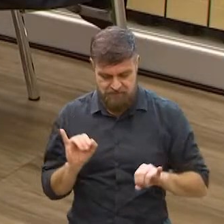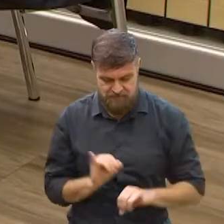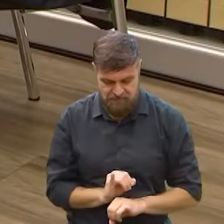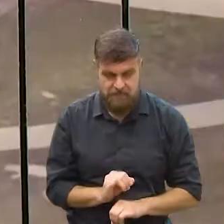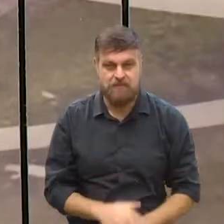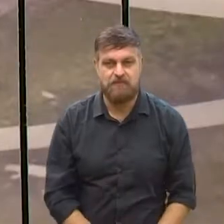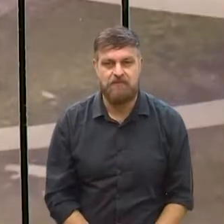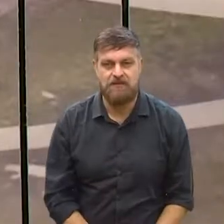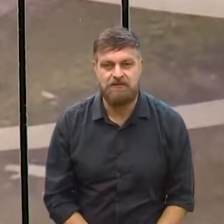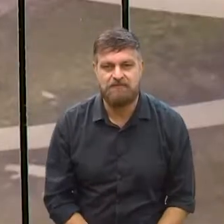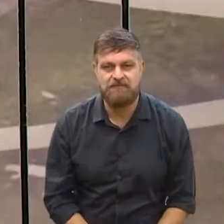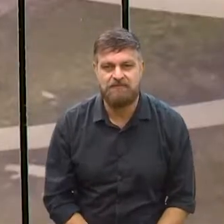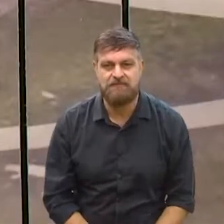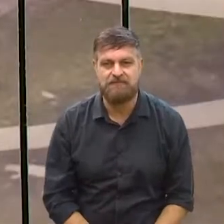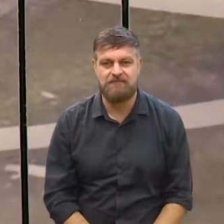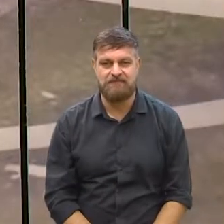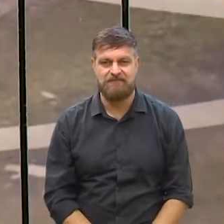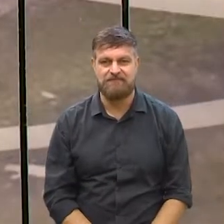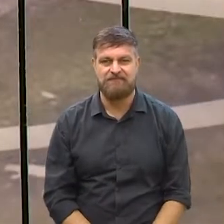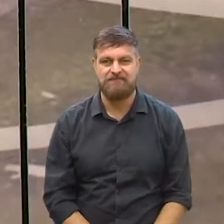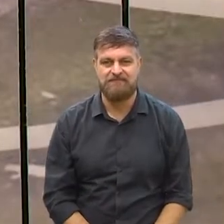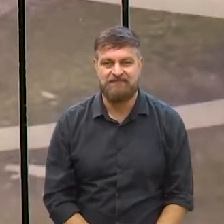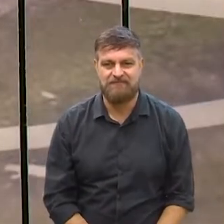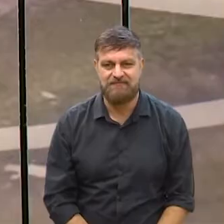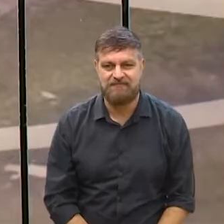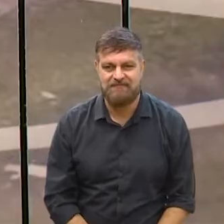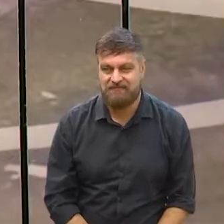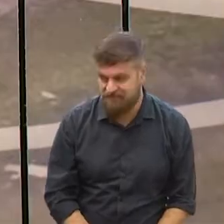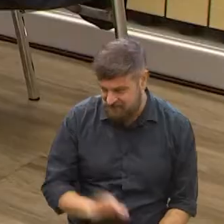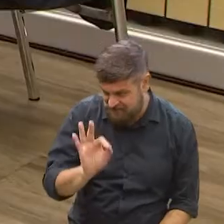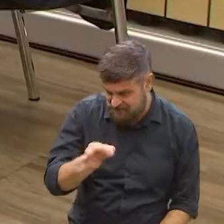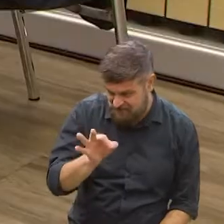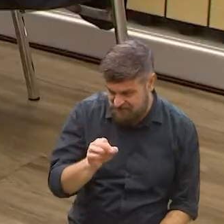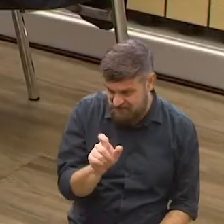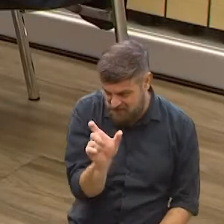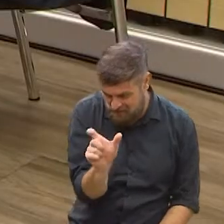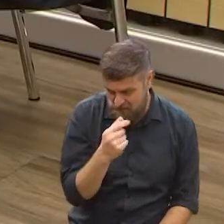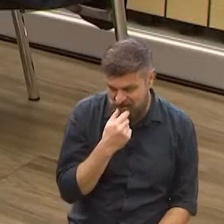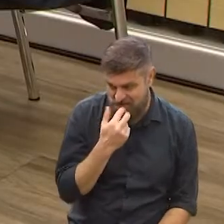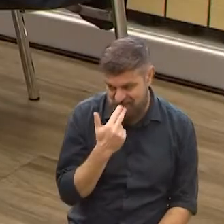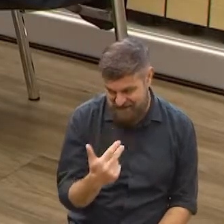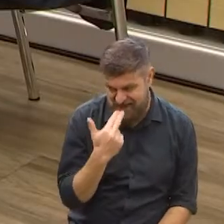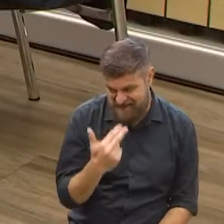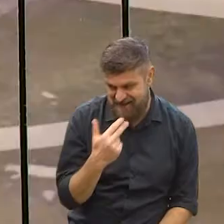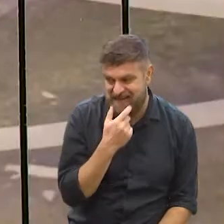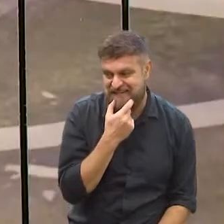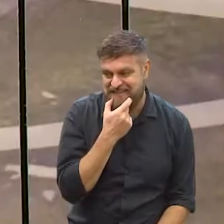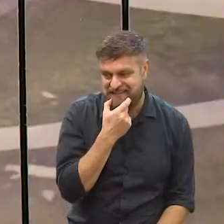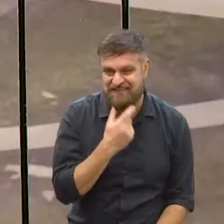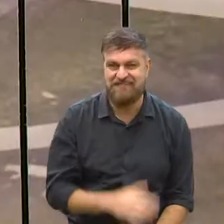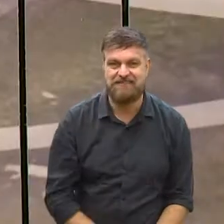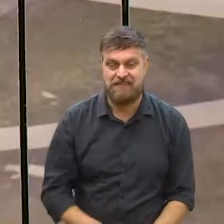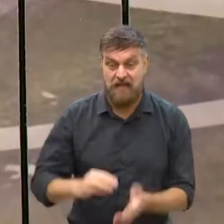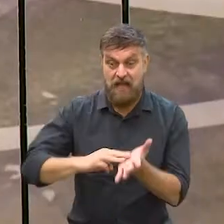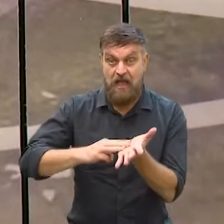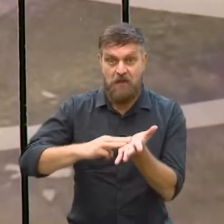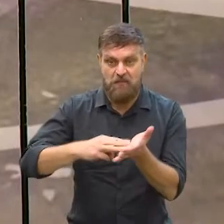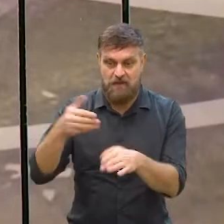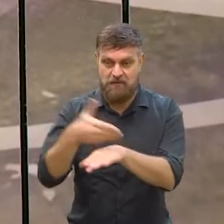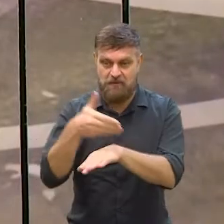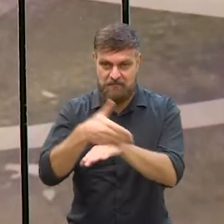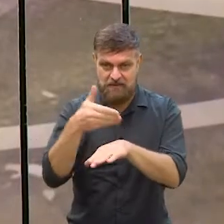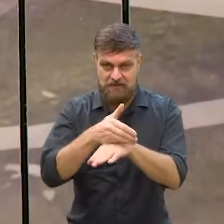Refining Superior Surgical Care. Acertei? Sim. Além de membro titular da